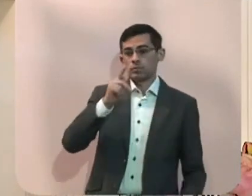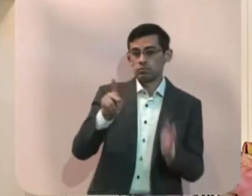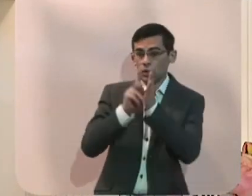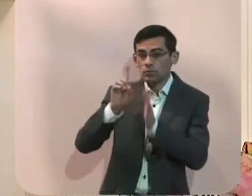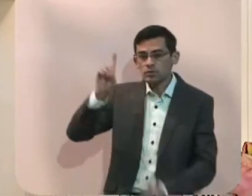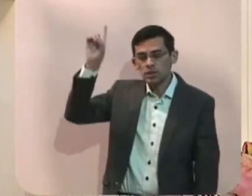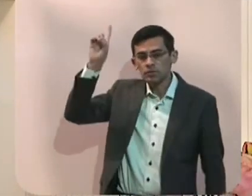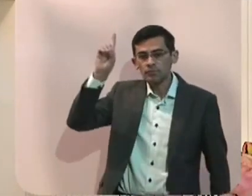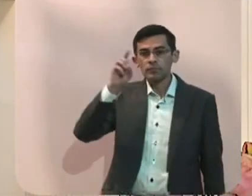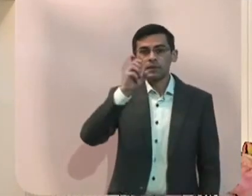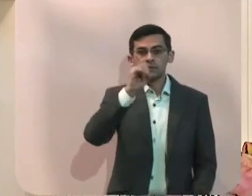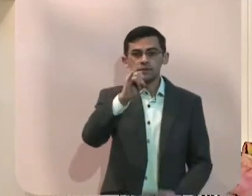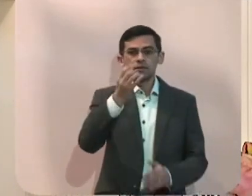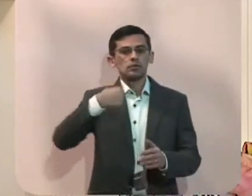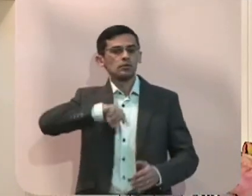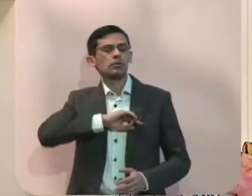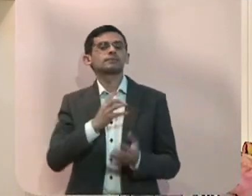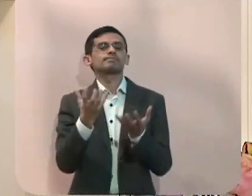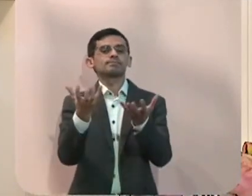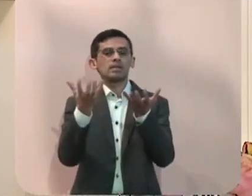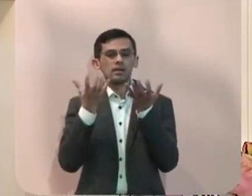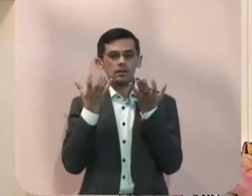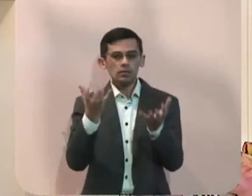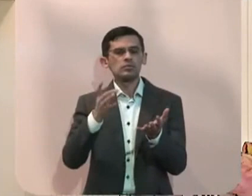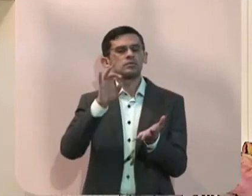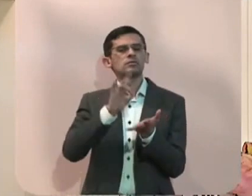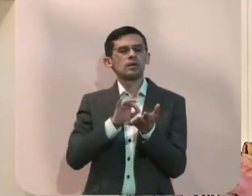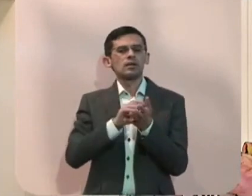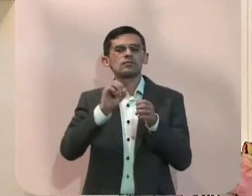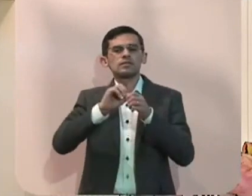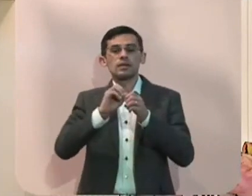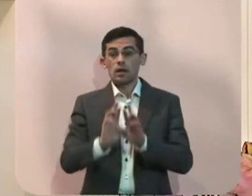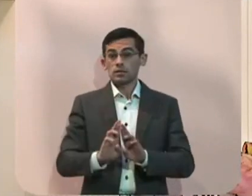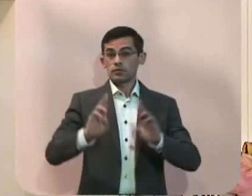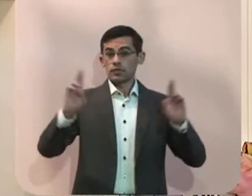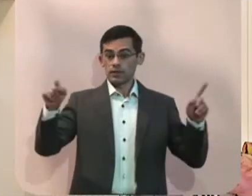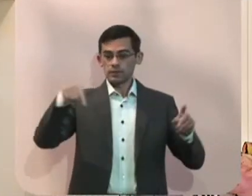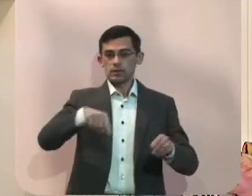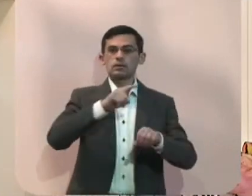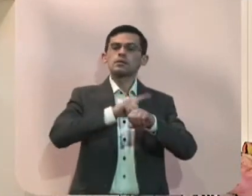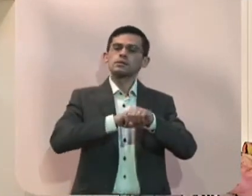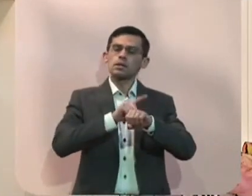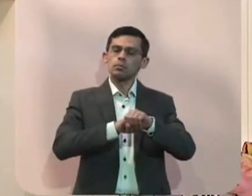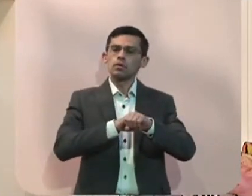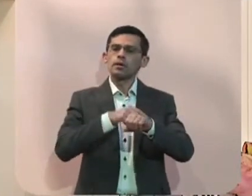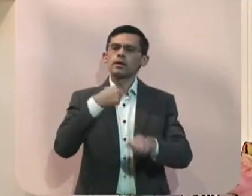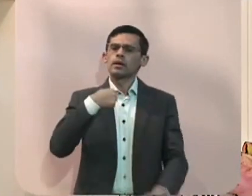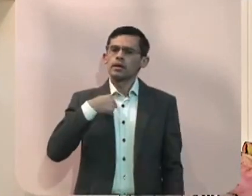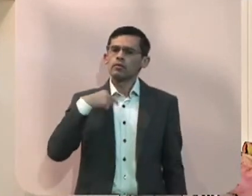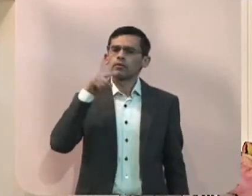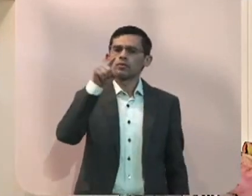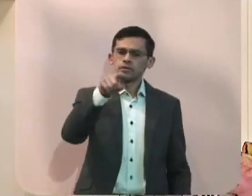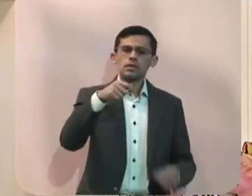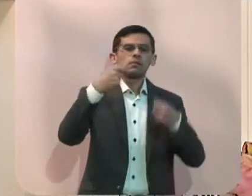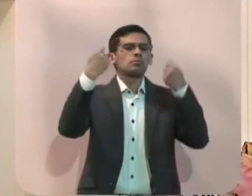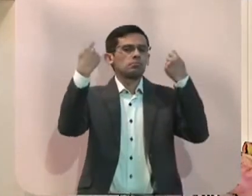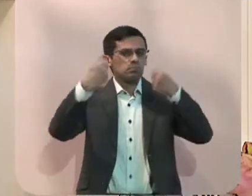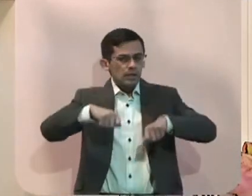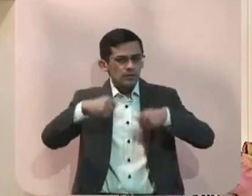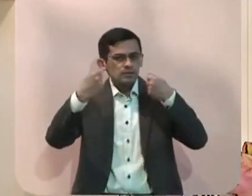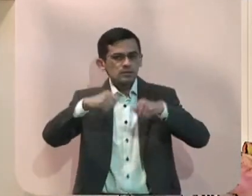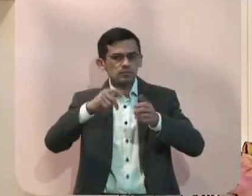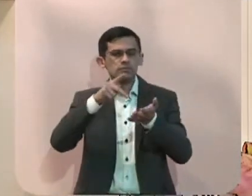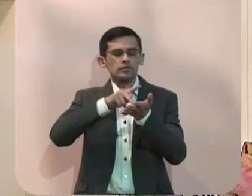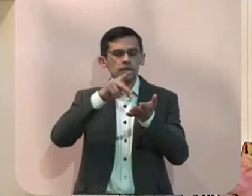nós quisermos ser relevantes nesse tempo, eu e você precisaremos desenvolver essas características